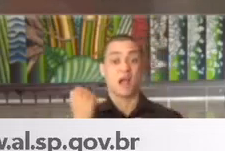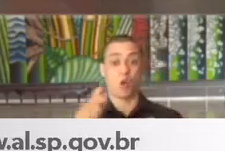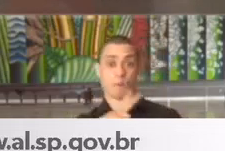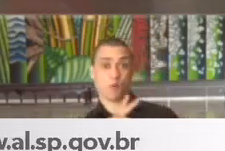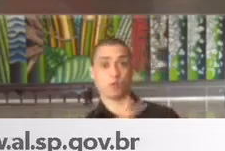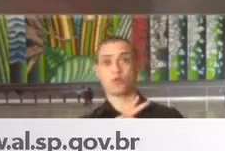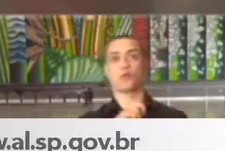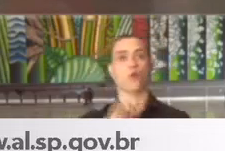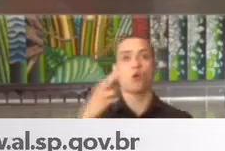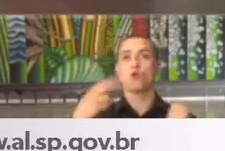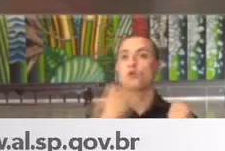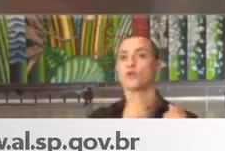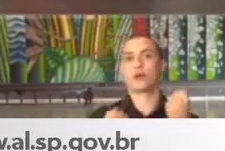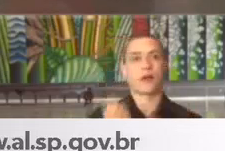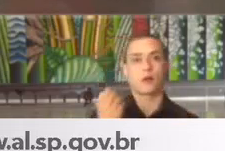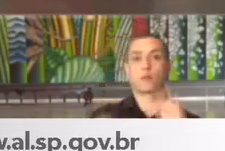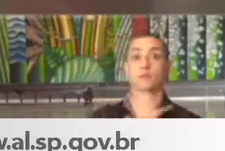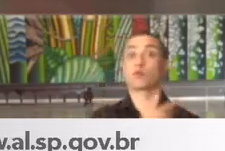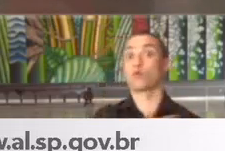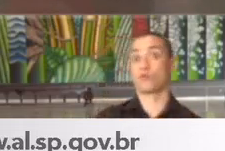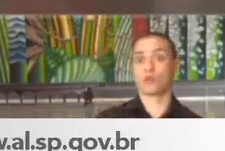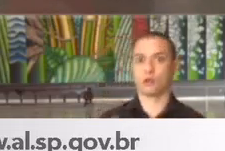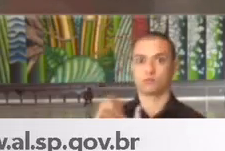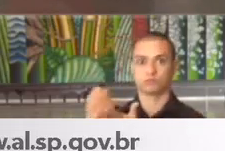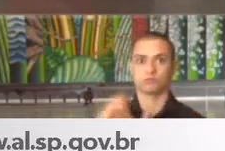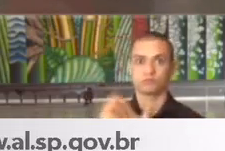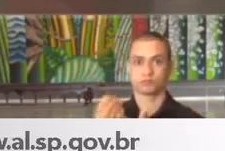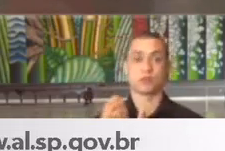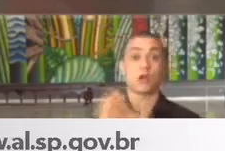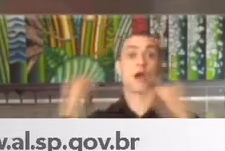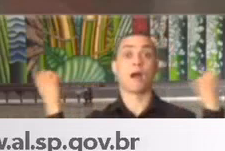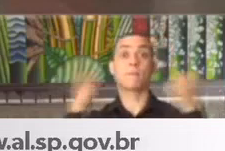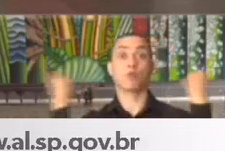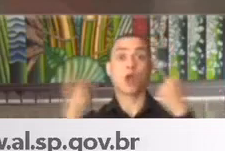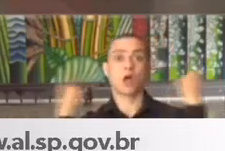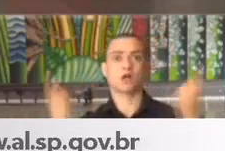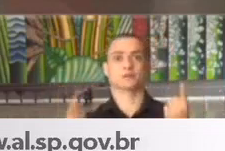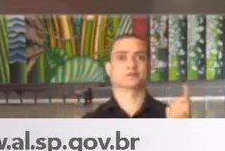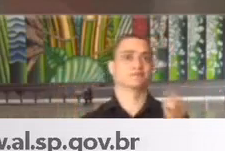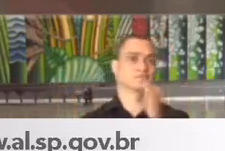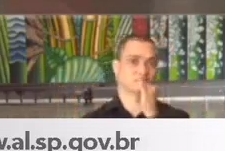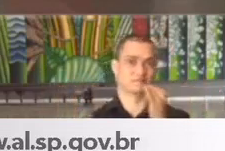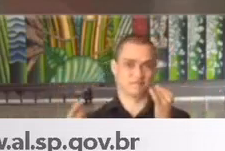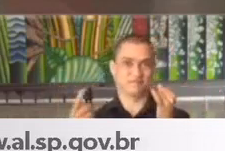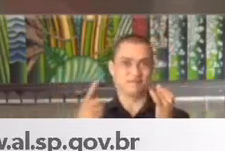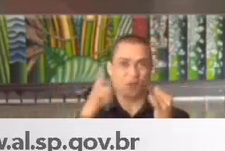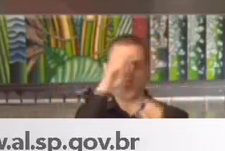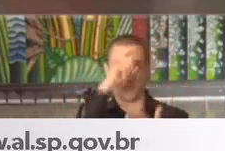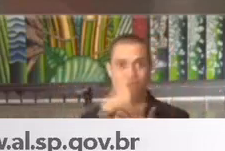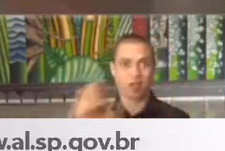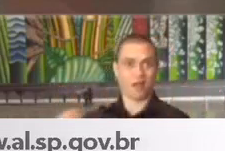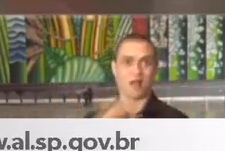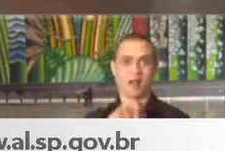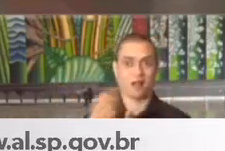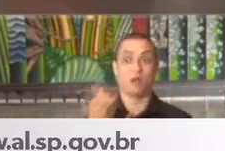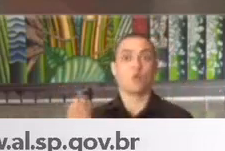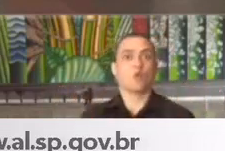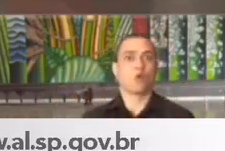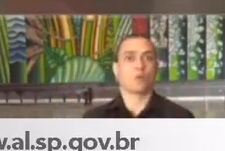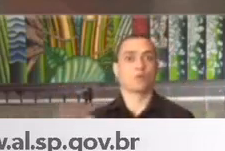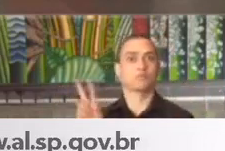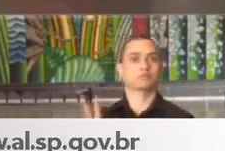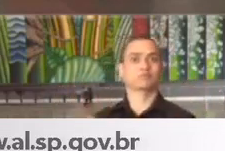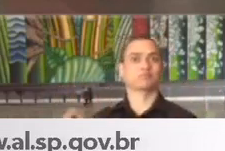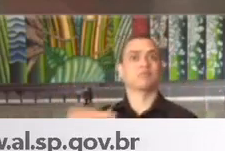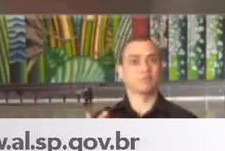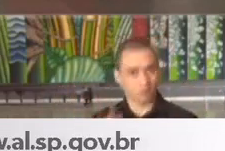de transporte como ambulâncias, veículos de polícia precisam de assessoramento